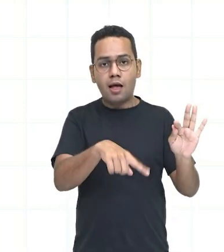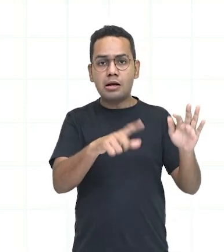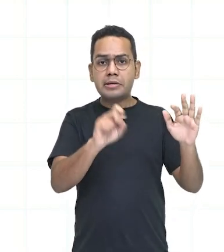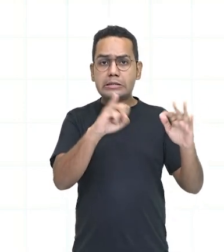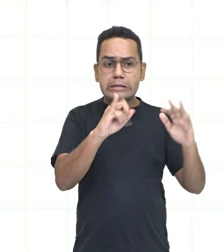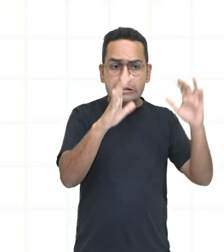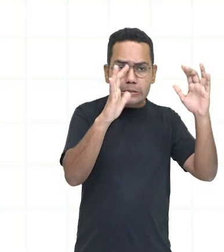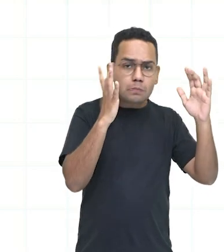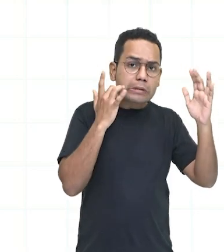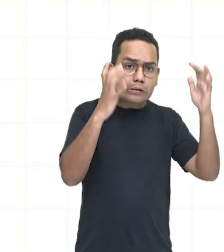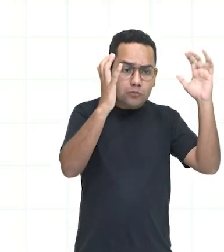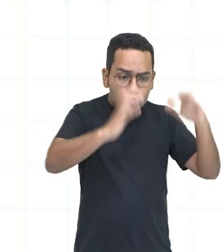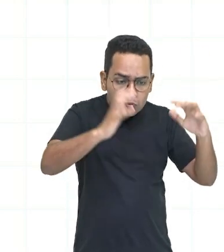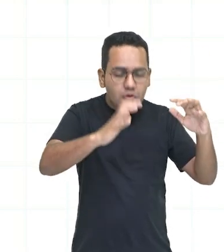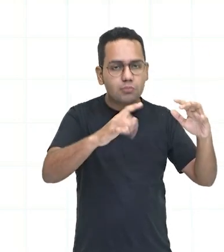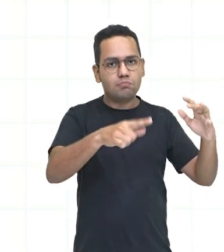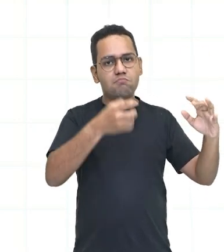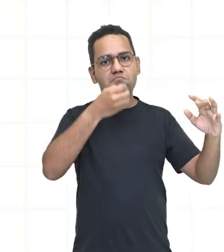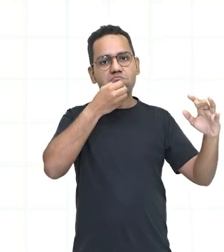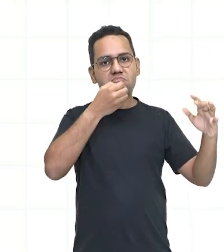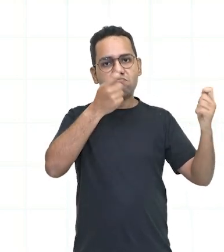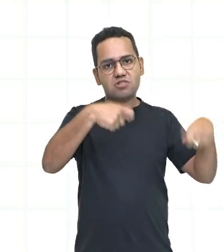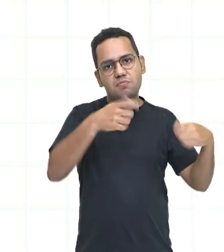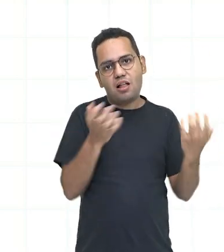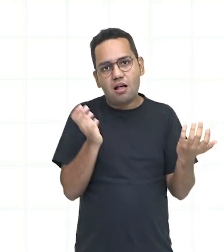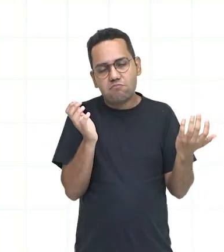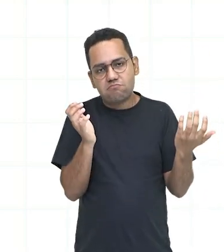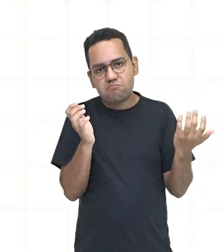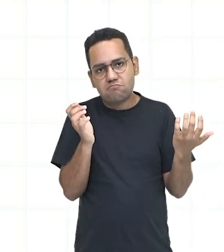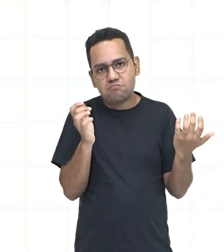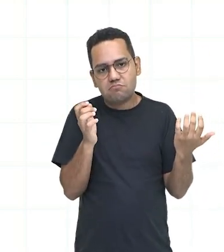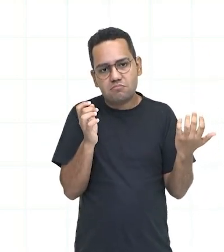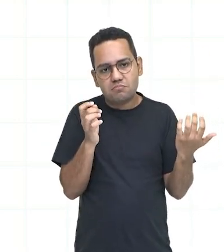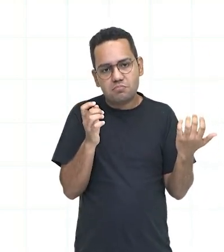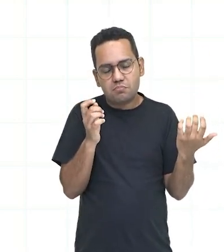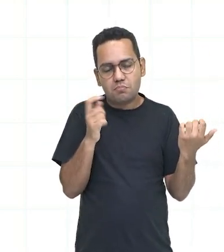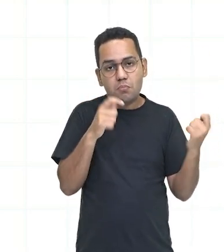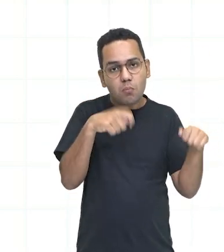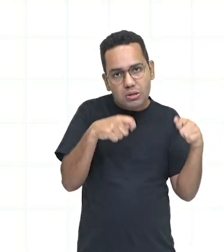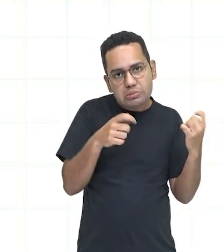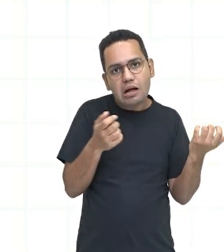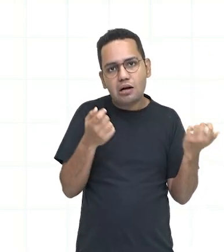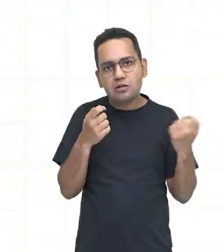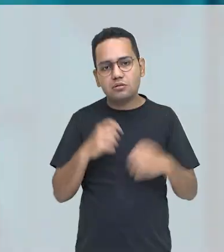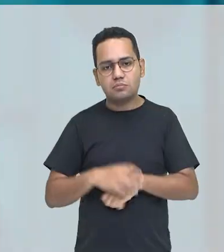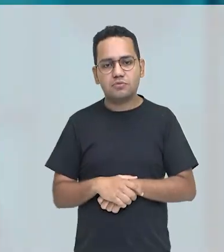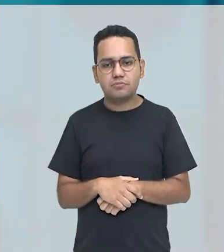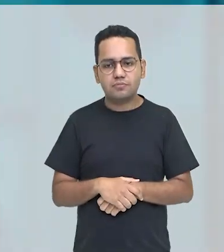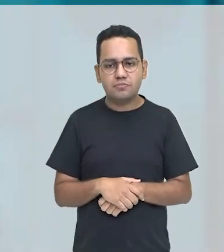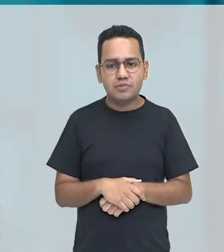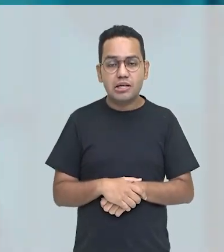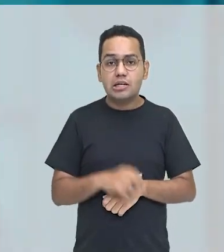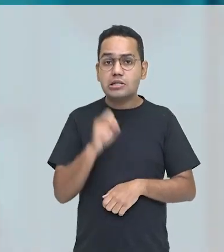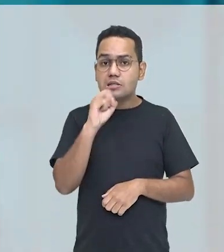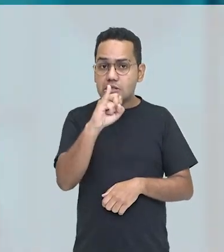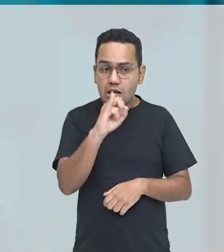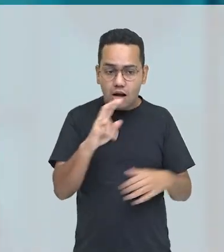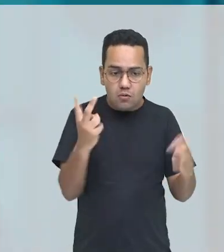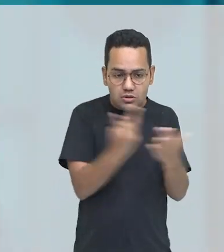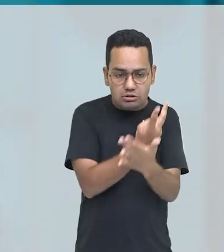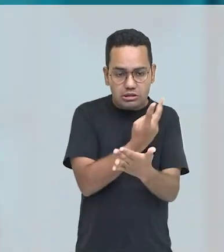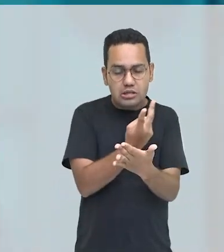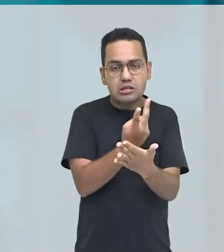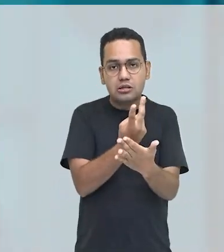essa oração, então é uma possibilidade, certo? Se a possibilidade de fato acontecer, nós